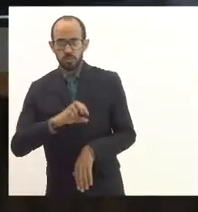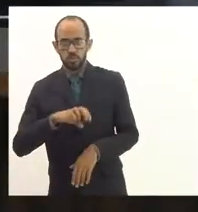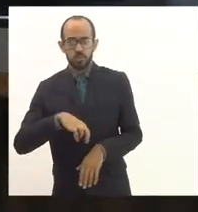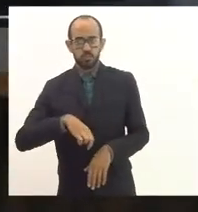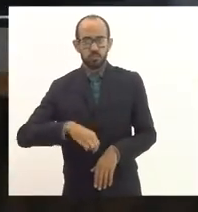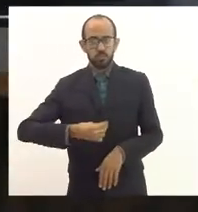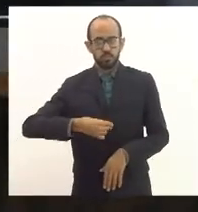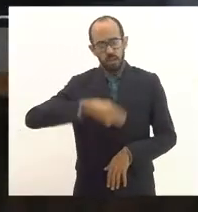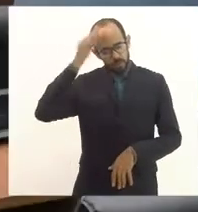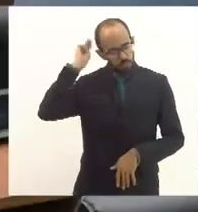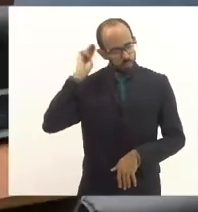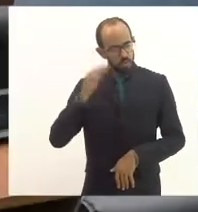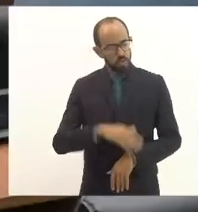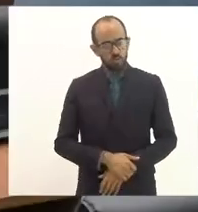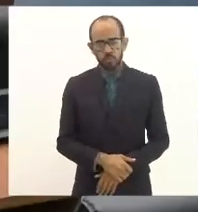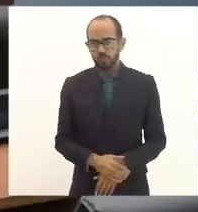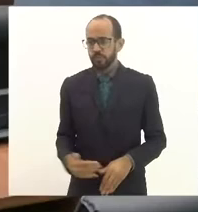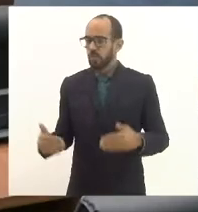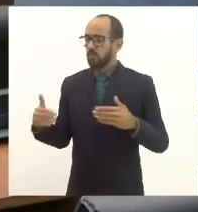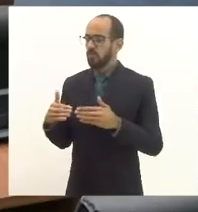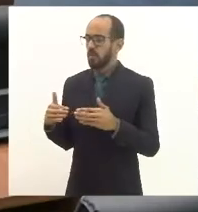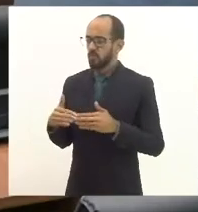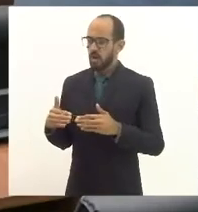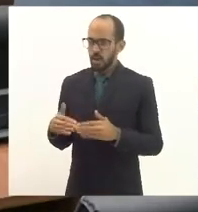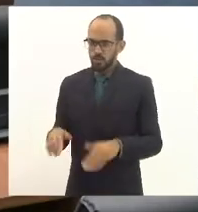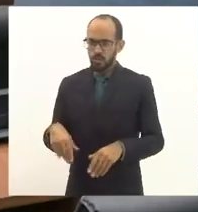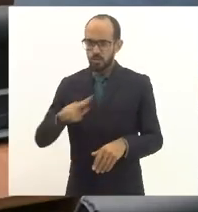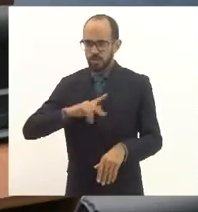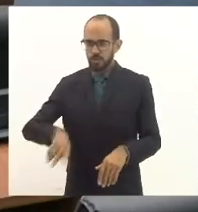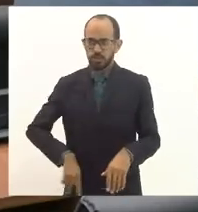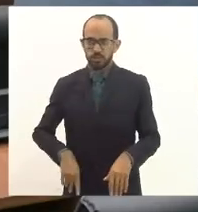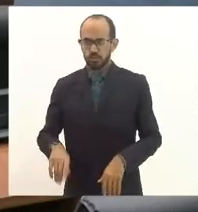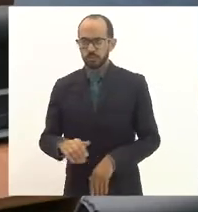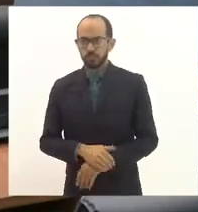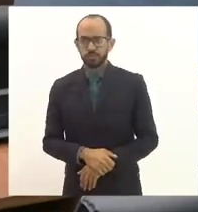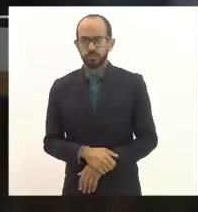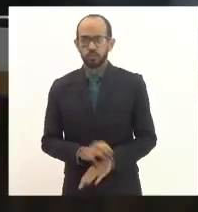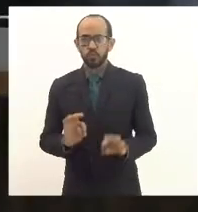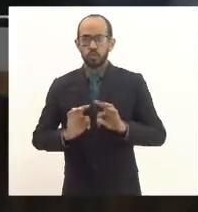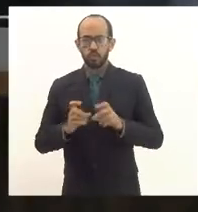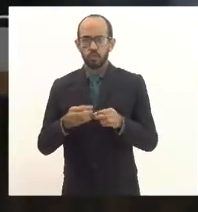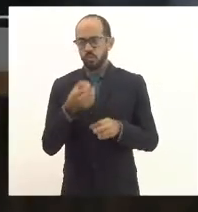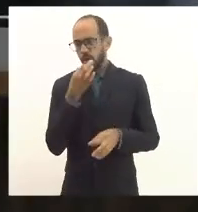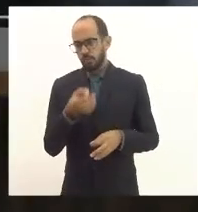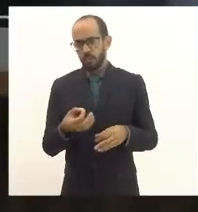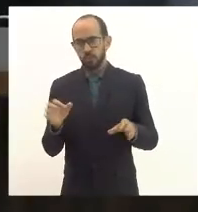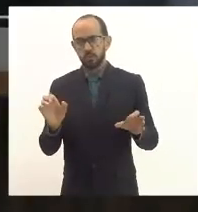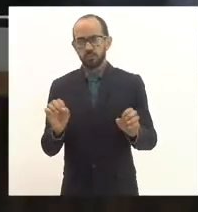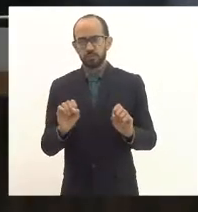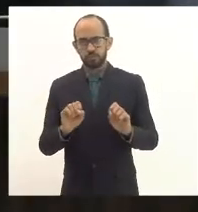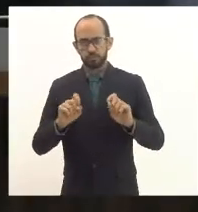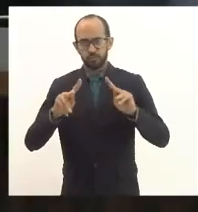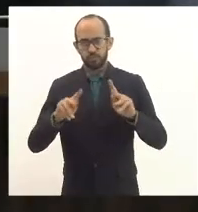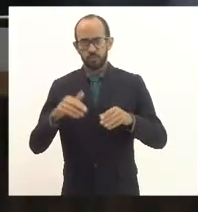Márcio Pacheco. O parecer é favorável, presidente. Os pareceres emitidos em